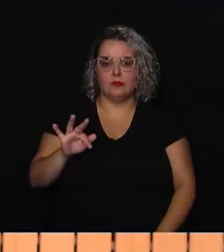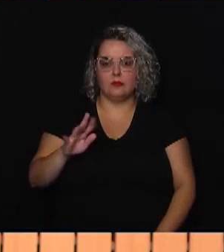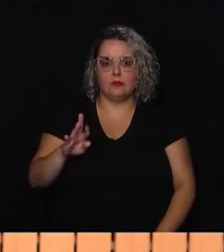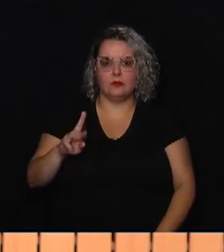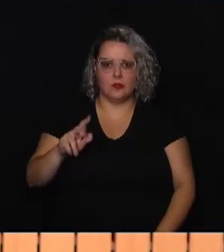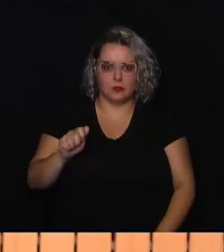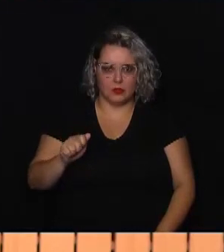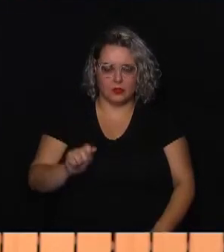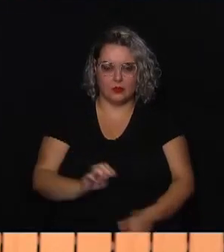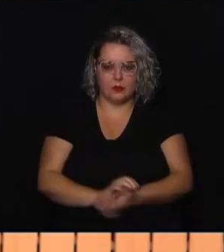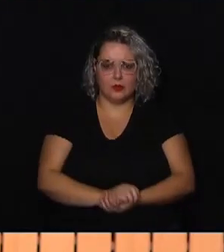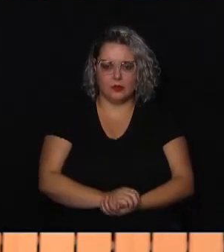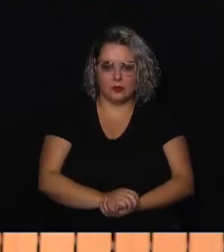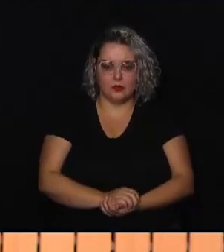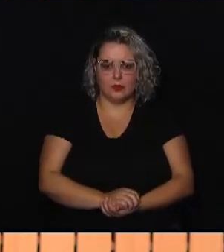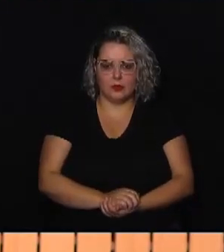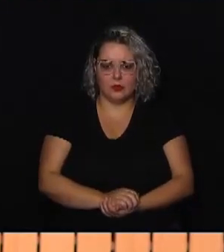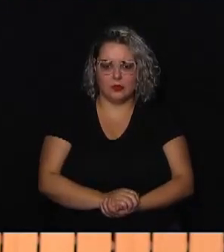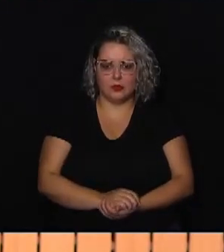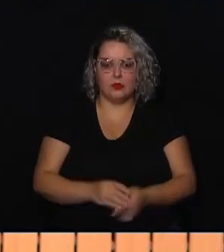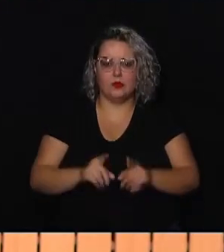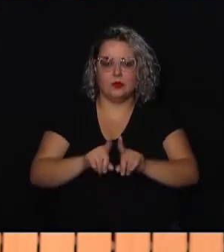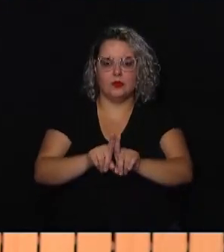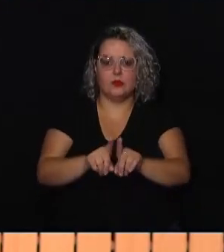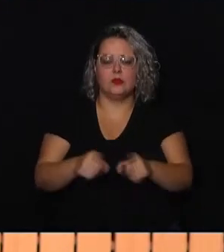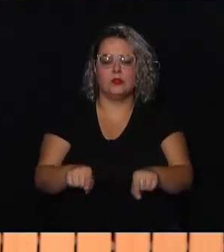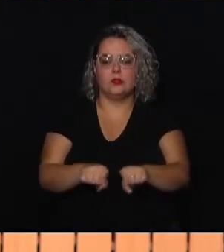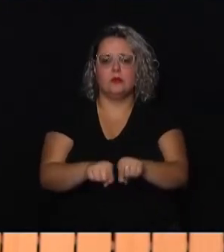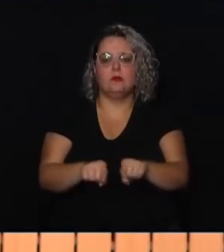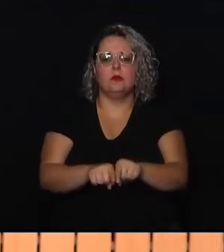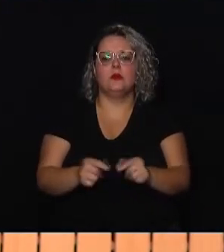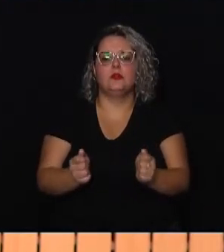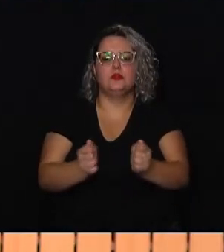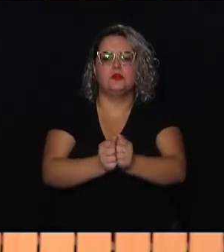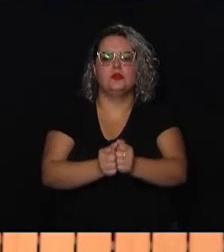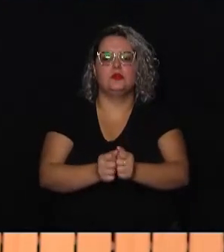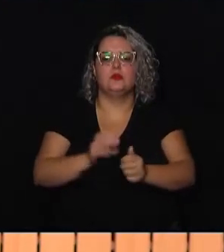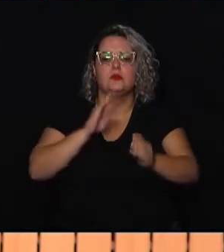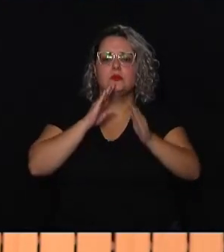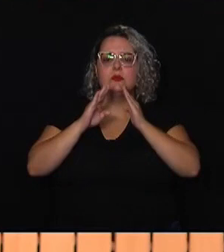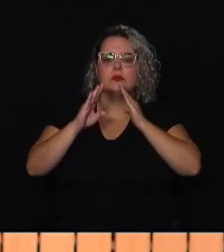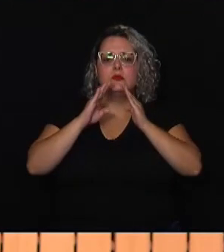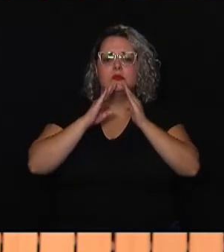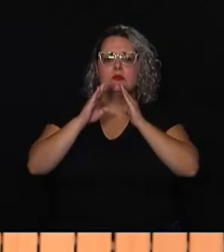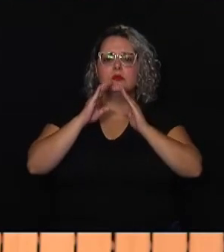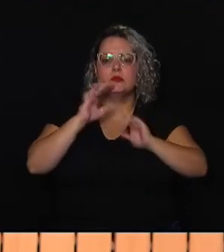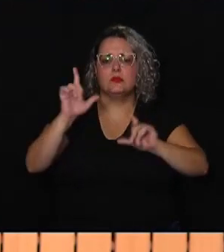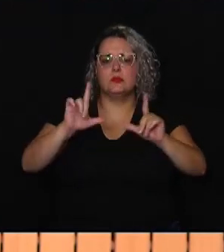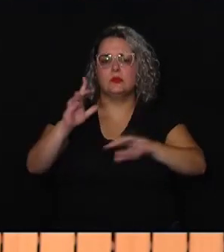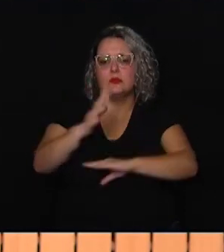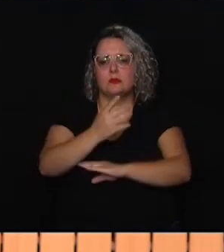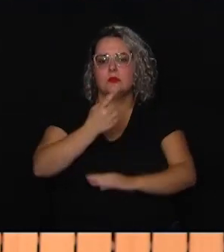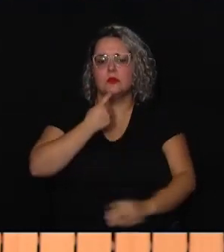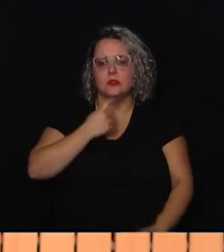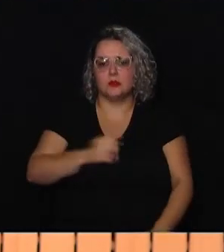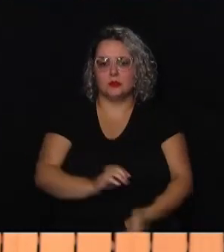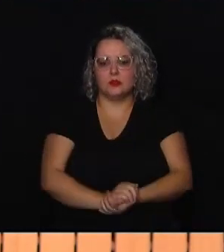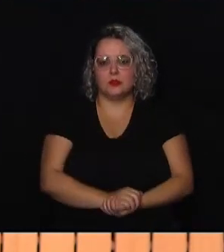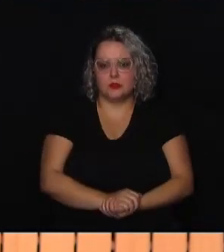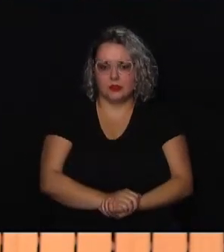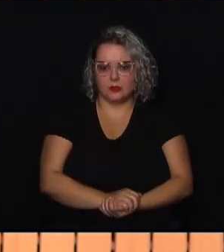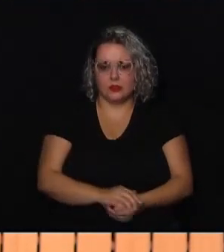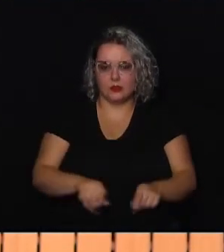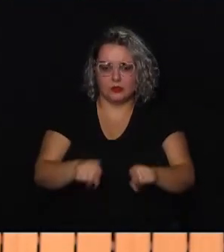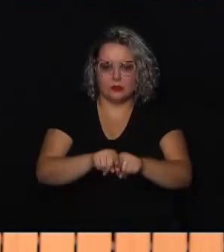Fibra, com retransmissão simultânea nos fanpage da TV Câmara Campinas e da Câmara Municipal de Campinas no Facebook